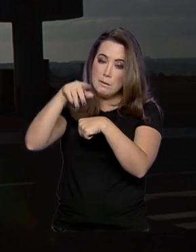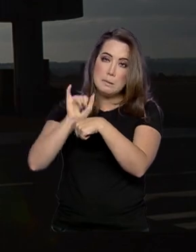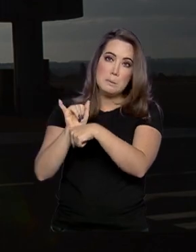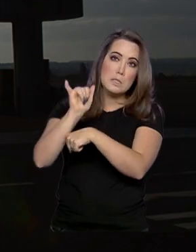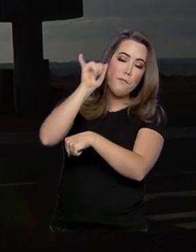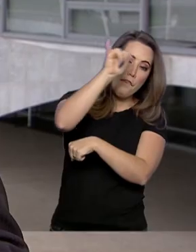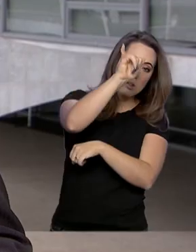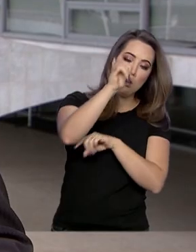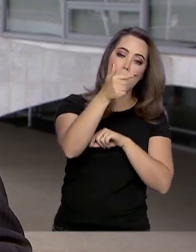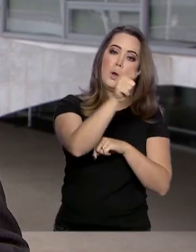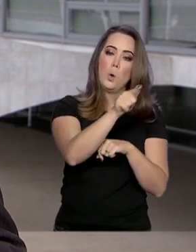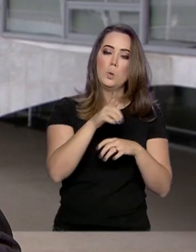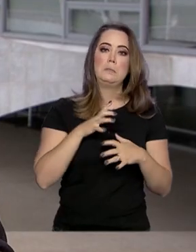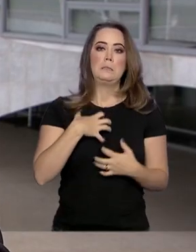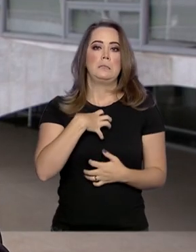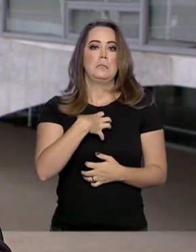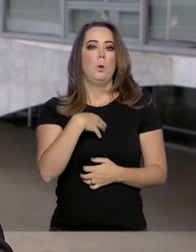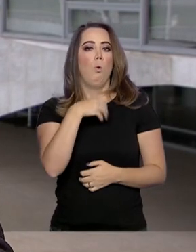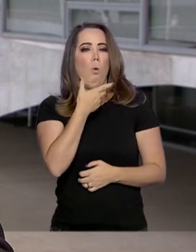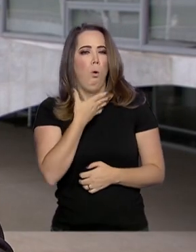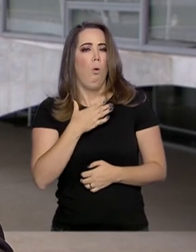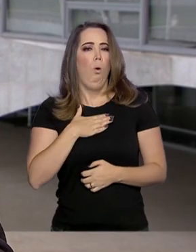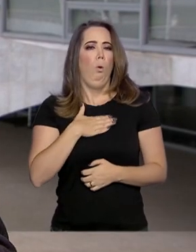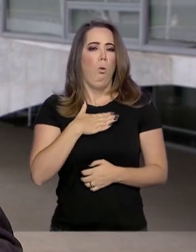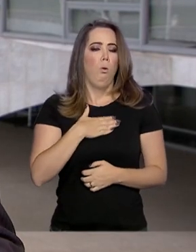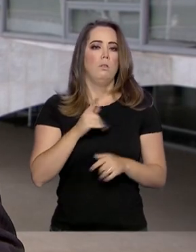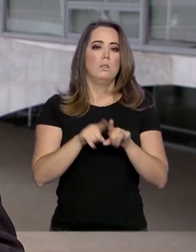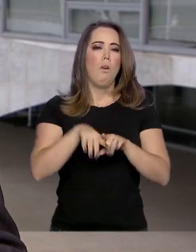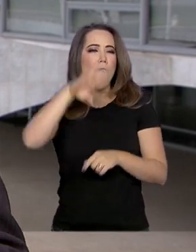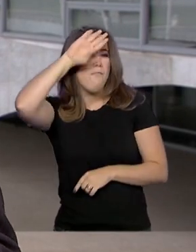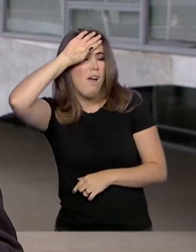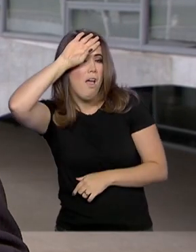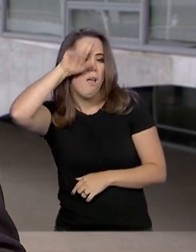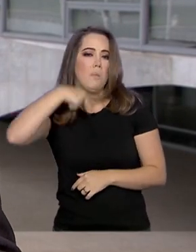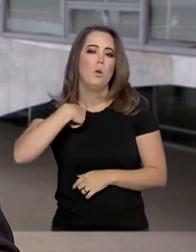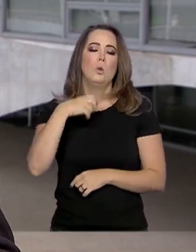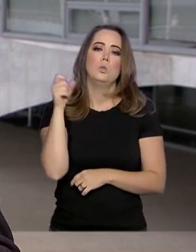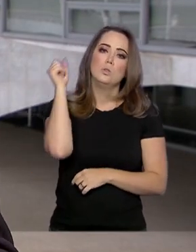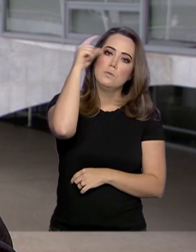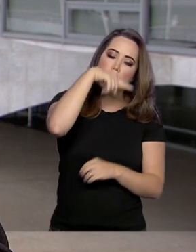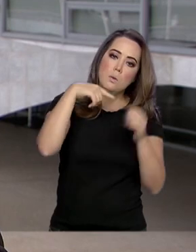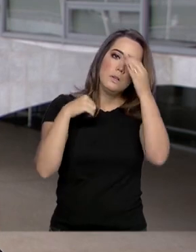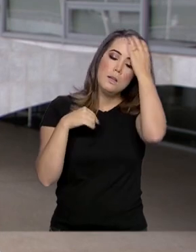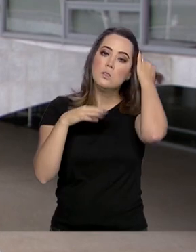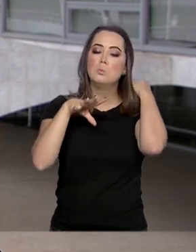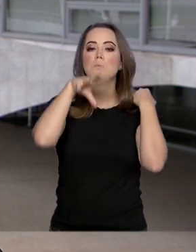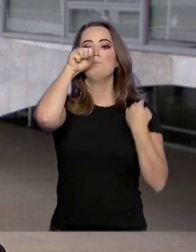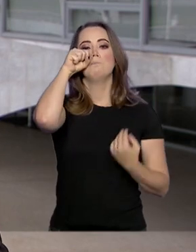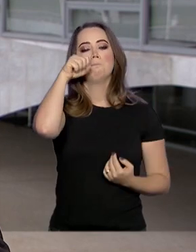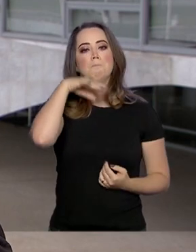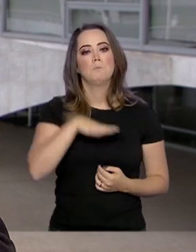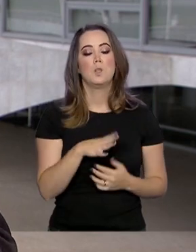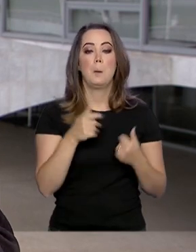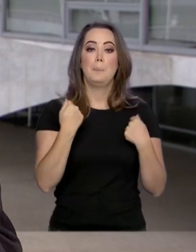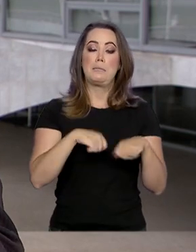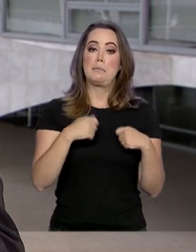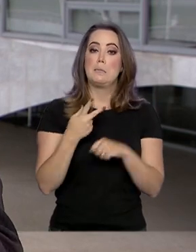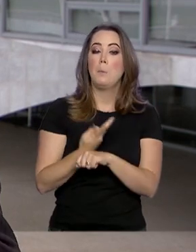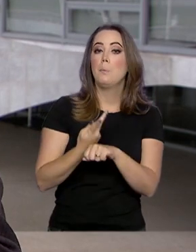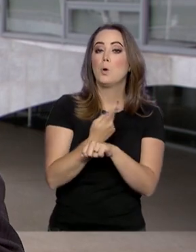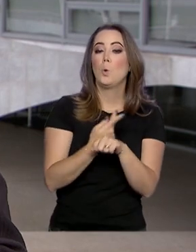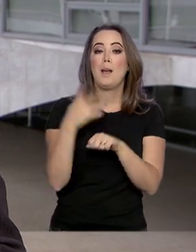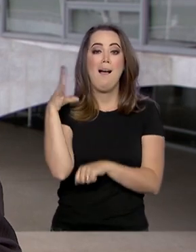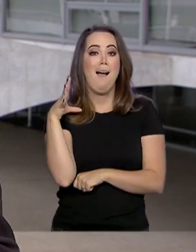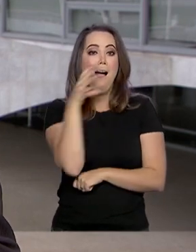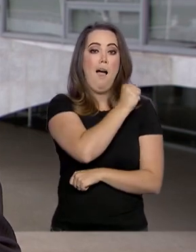apresentarem sintomas como tosse, febre, dificuldades para respirar e outros sintomas respiratórios, esses devem procurar